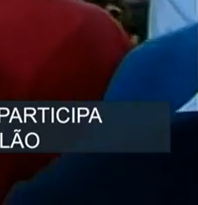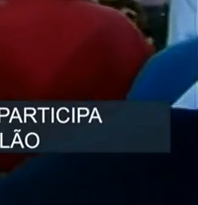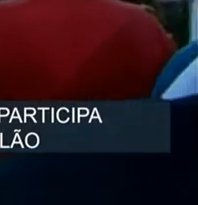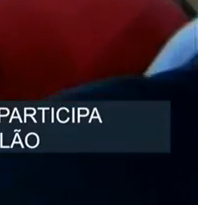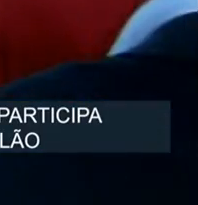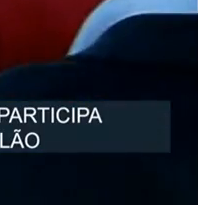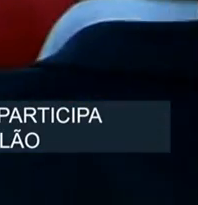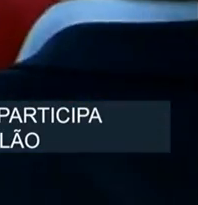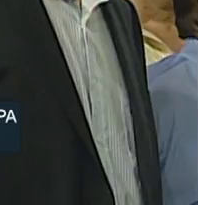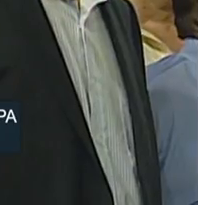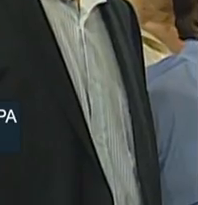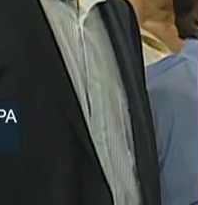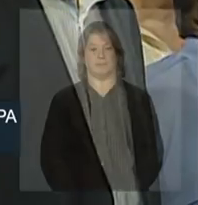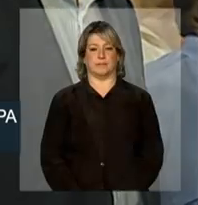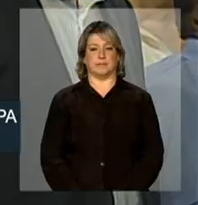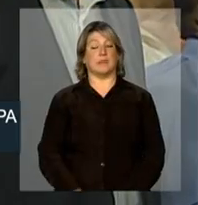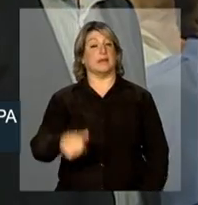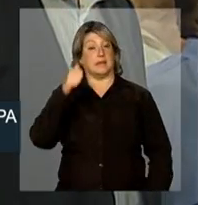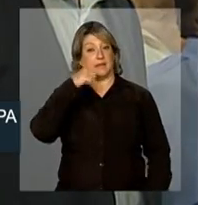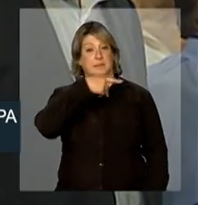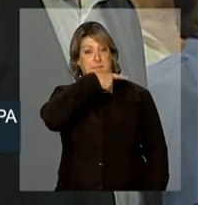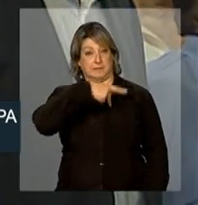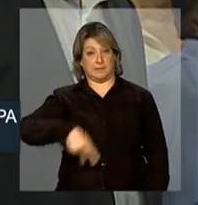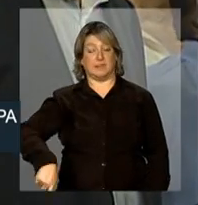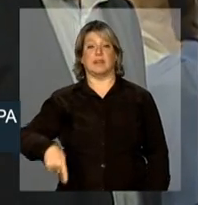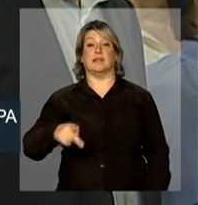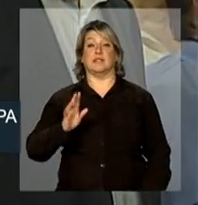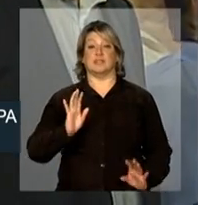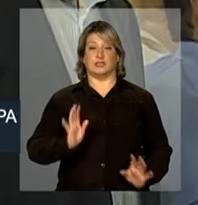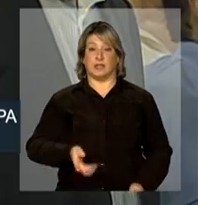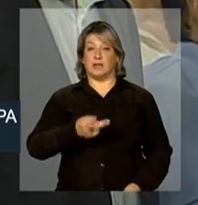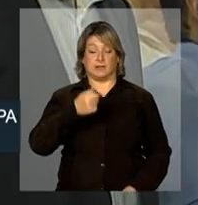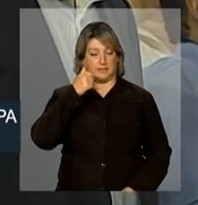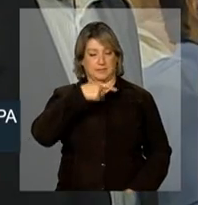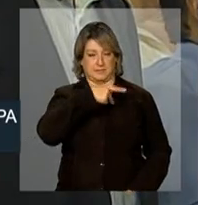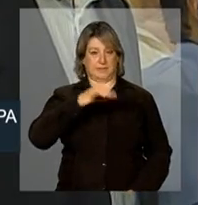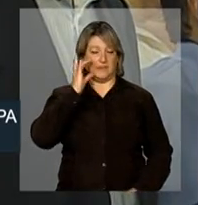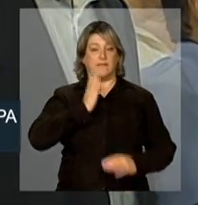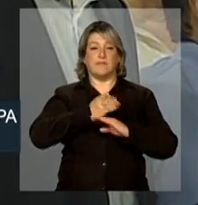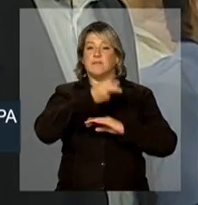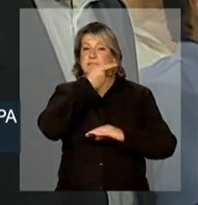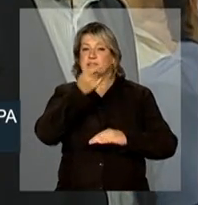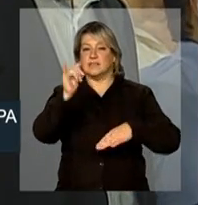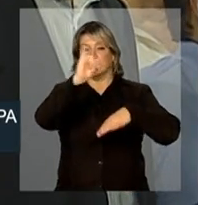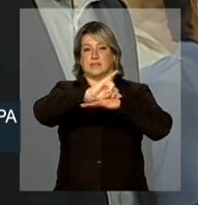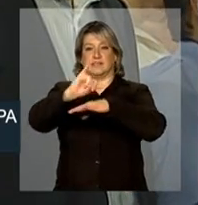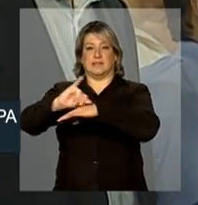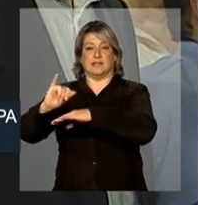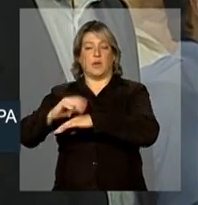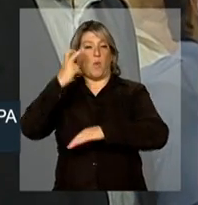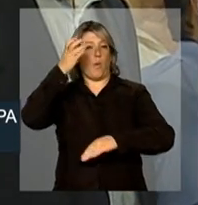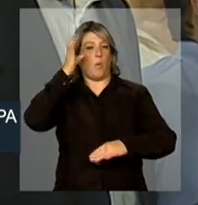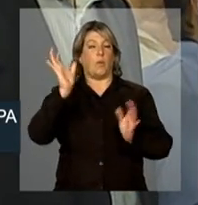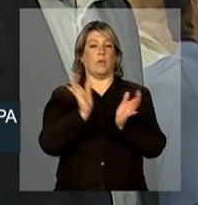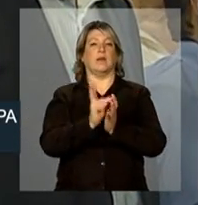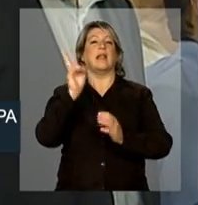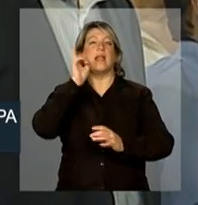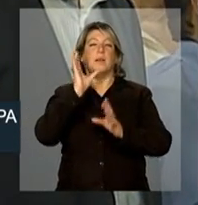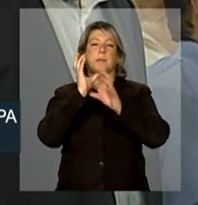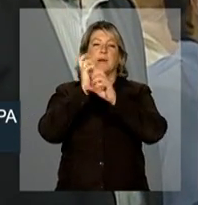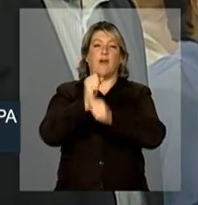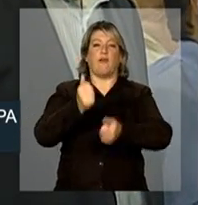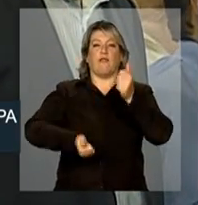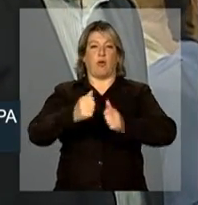A presidenta já visitou o espaço cultural do Castelão, onde há a memória do futebol cearense, há